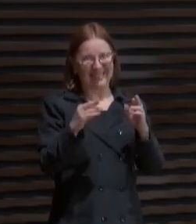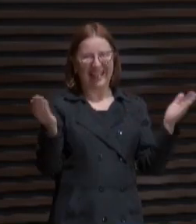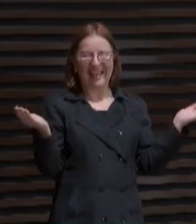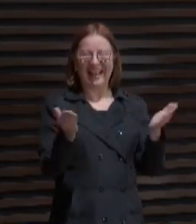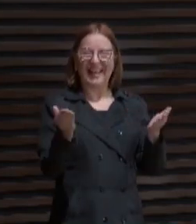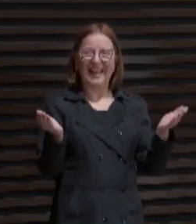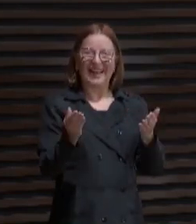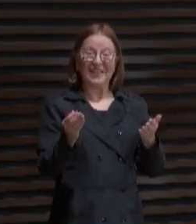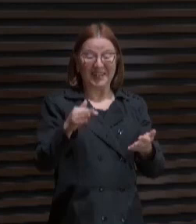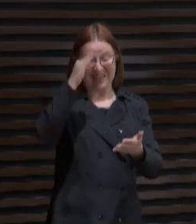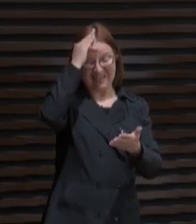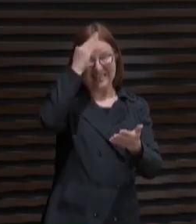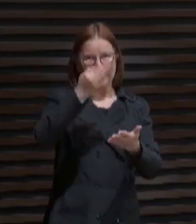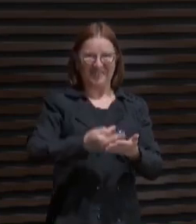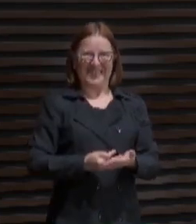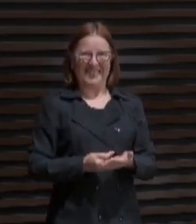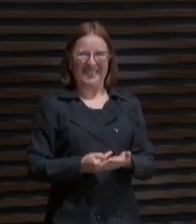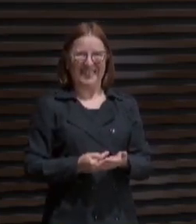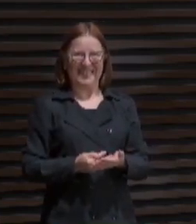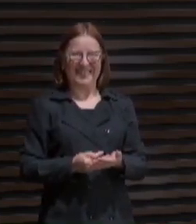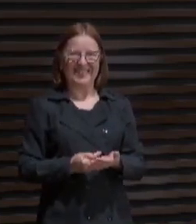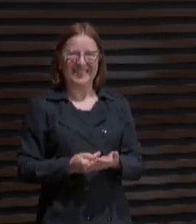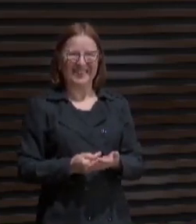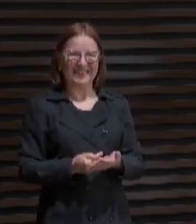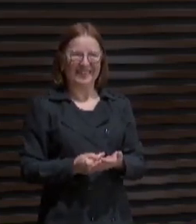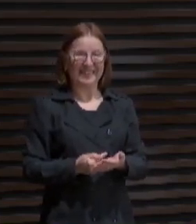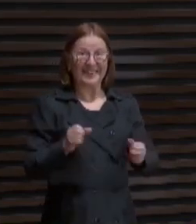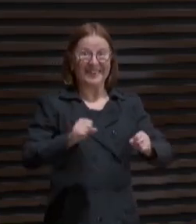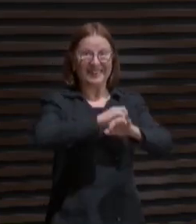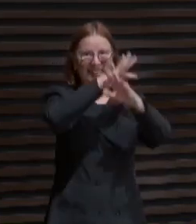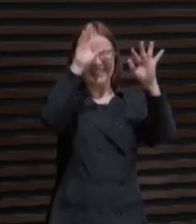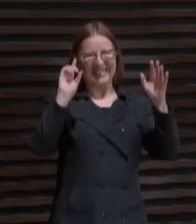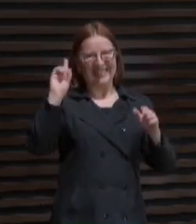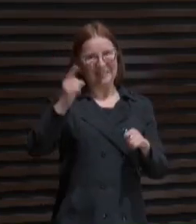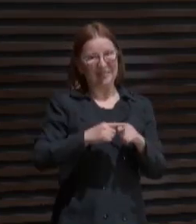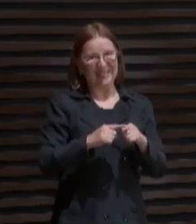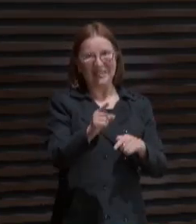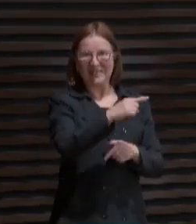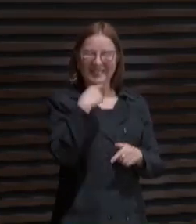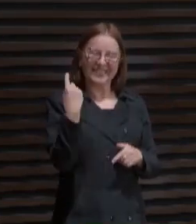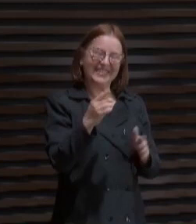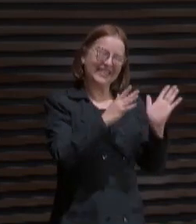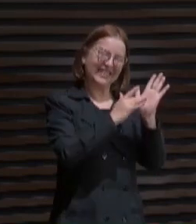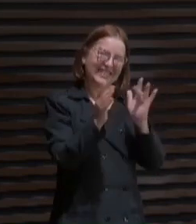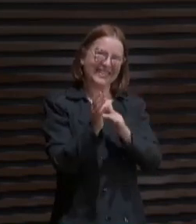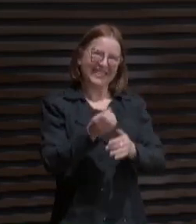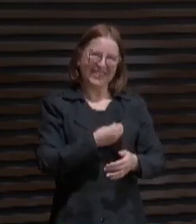floresceu a fé. Glórias a Deus, porque o nosso Jesus